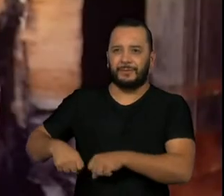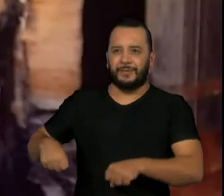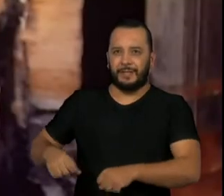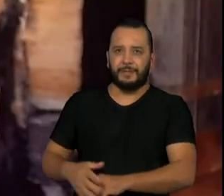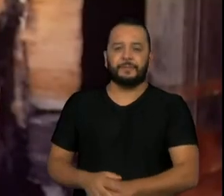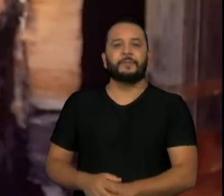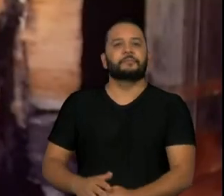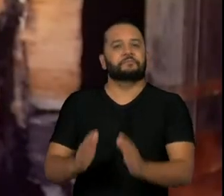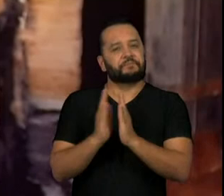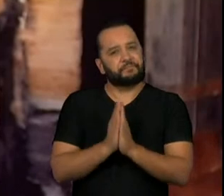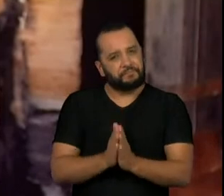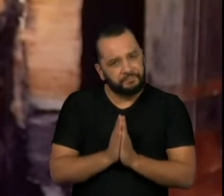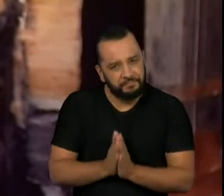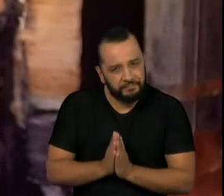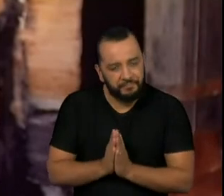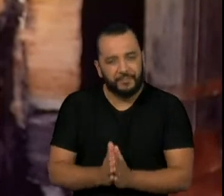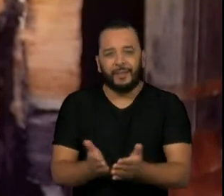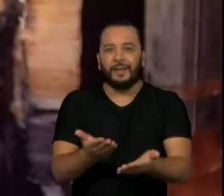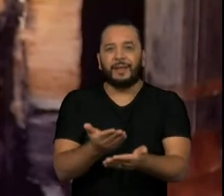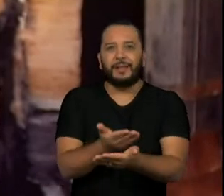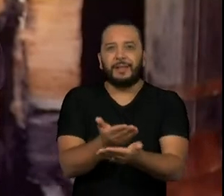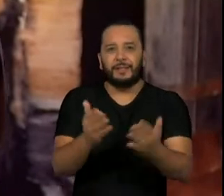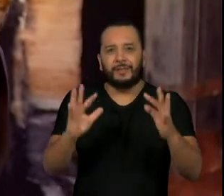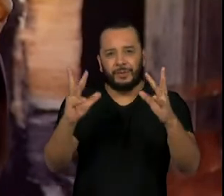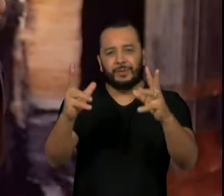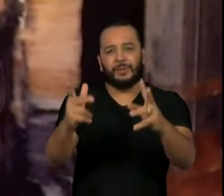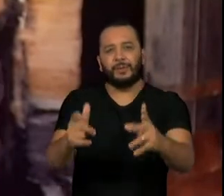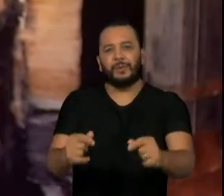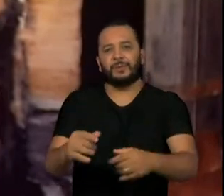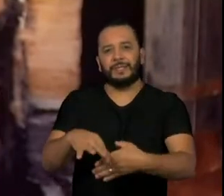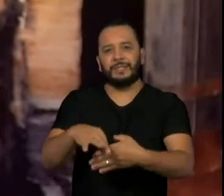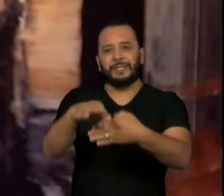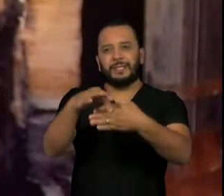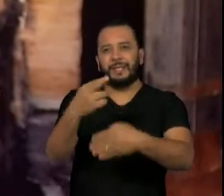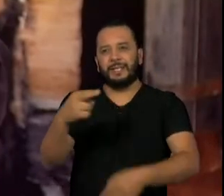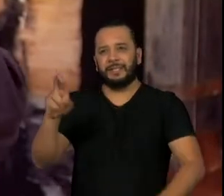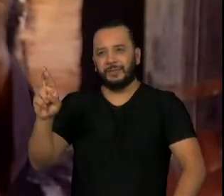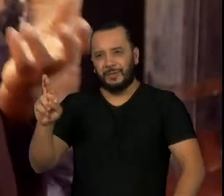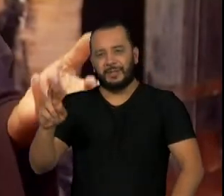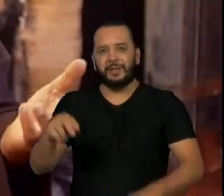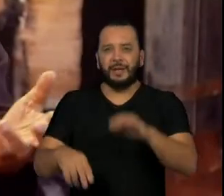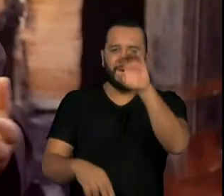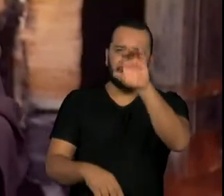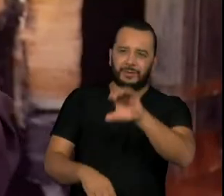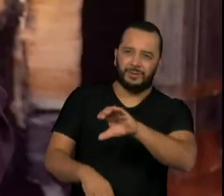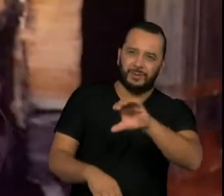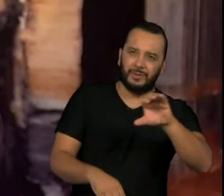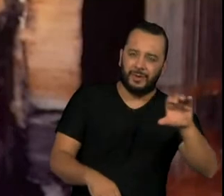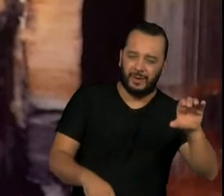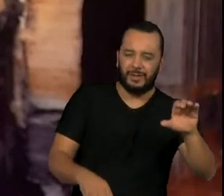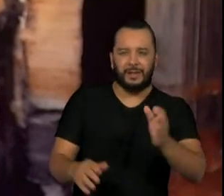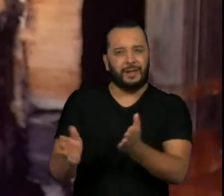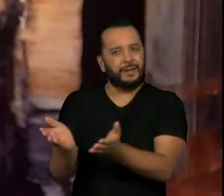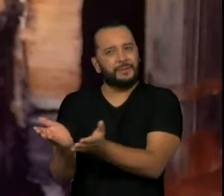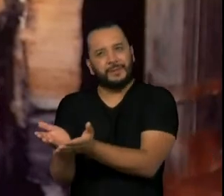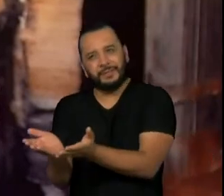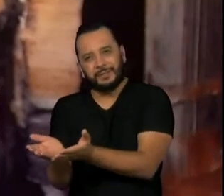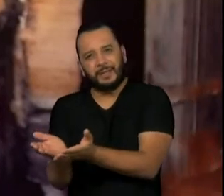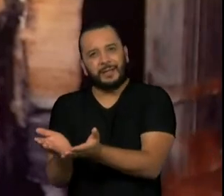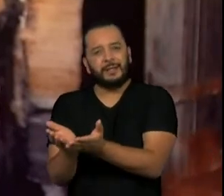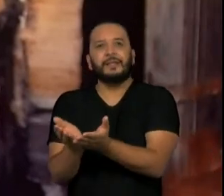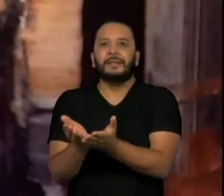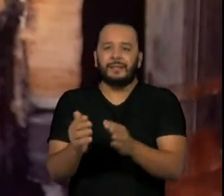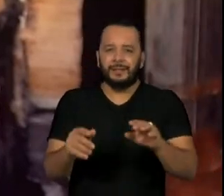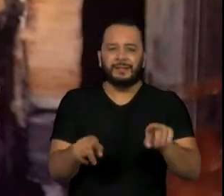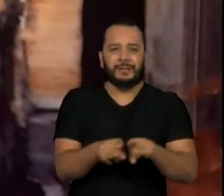faço um apelo a todas as expressões religiosas, não importa católica, expressões evangélicas,